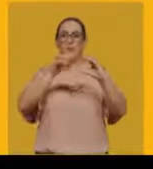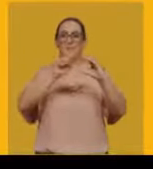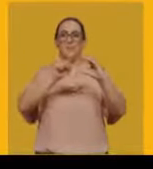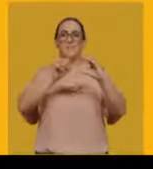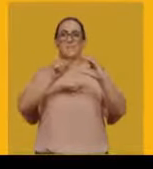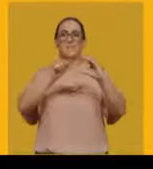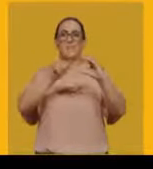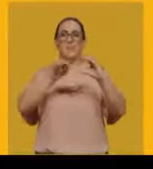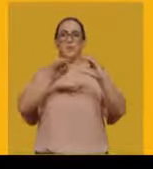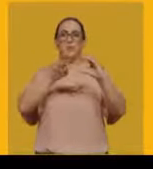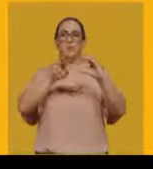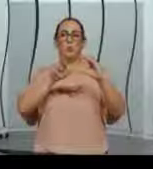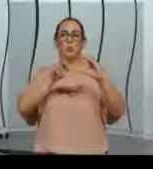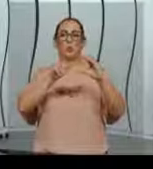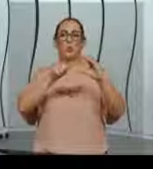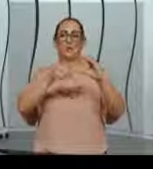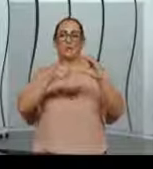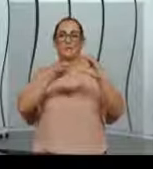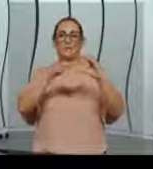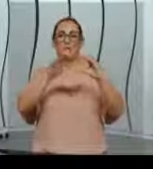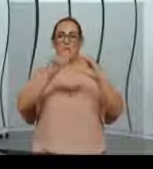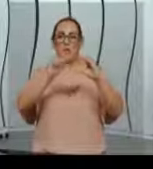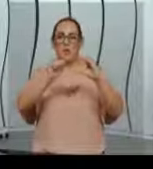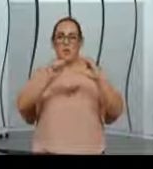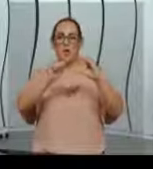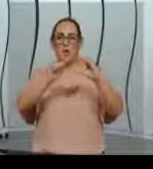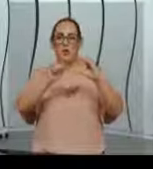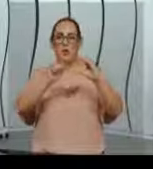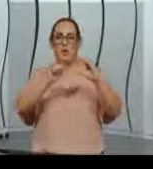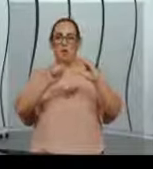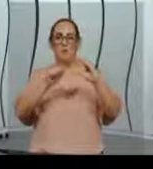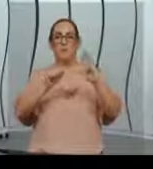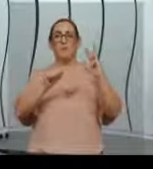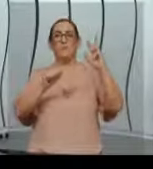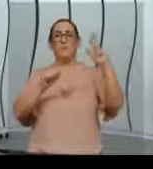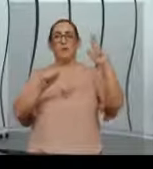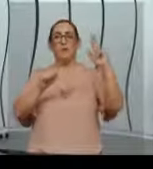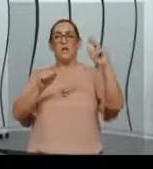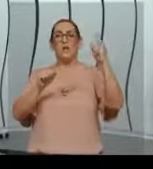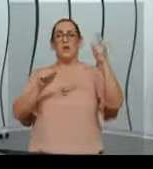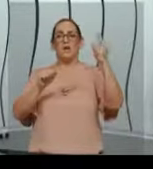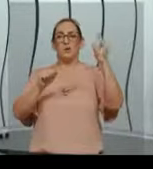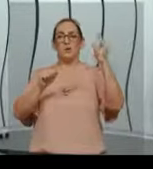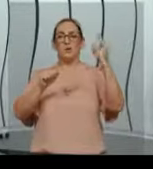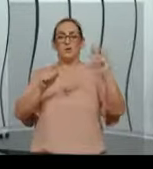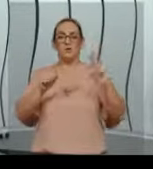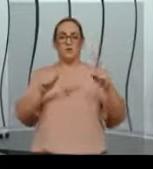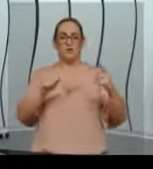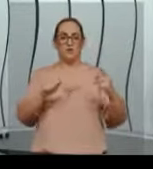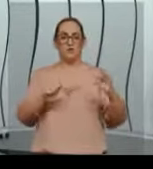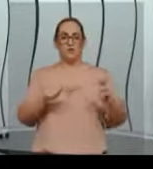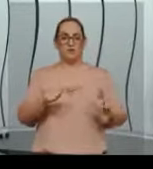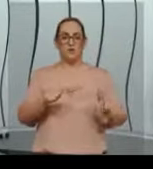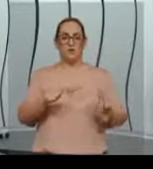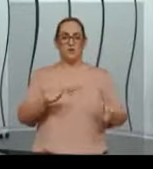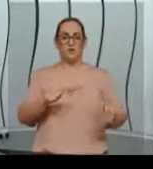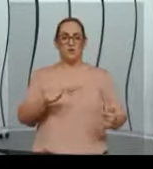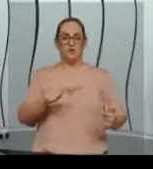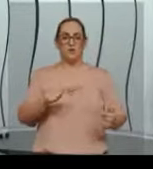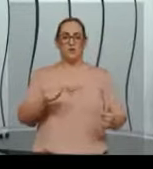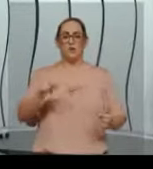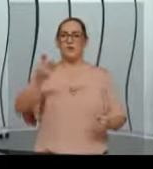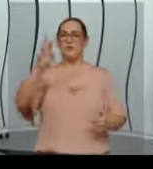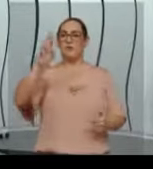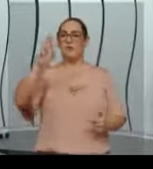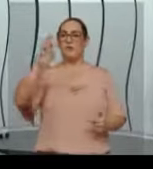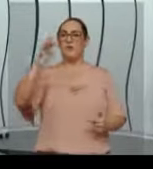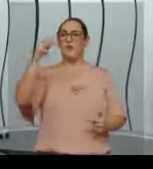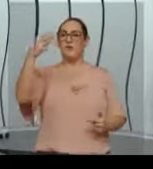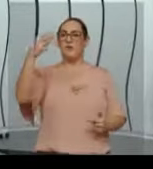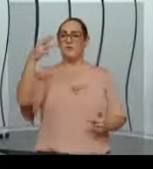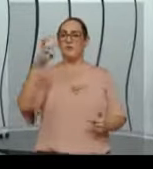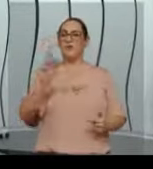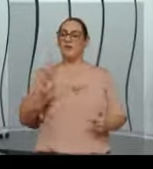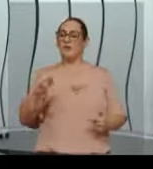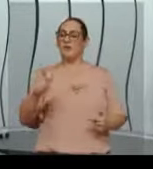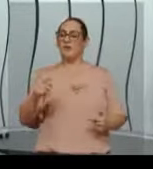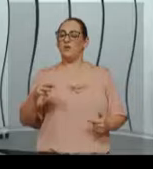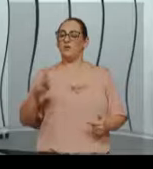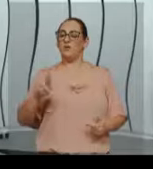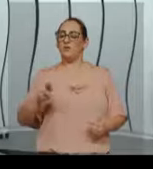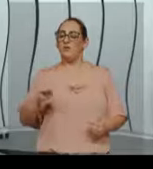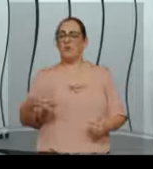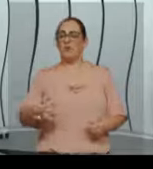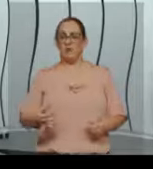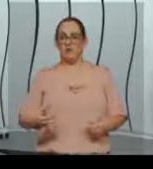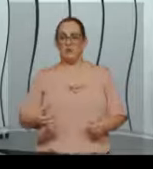precisa ser diferente de R2, R3 diferente de R4. Logo, observe que os hidrogênios